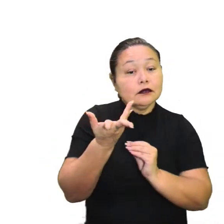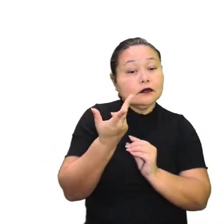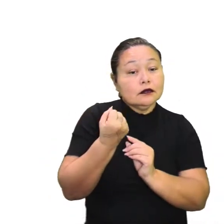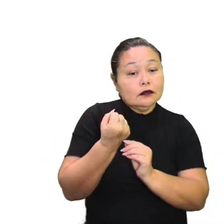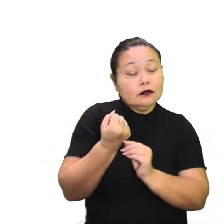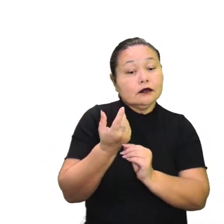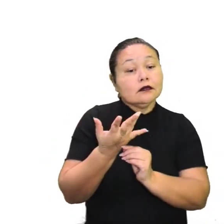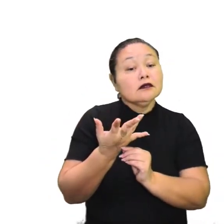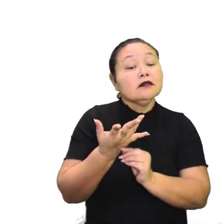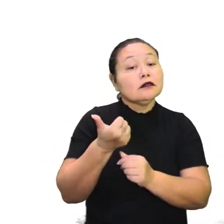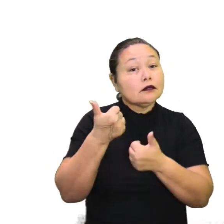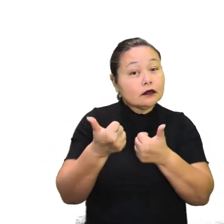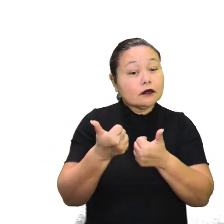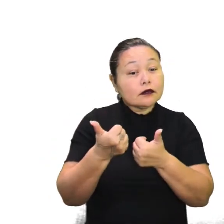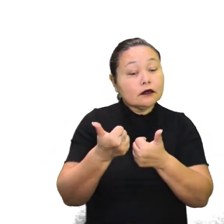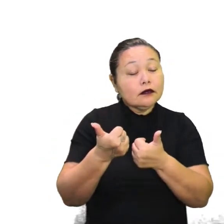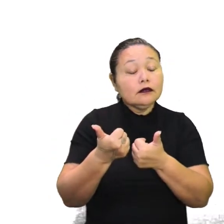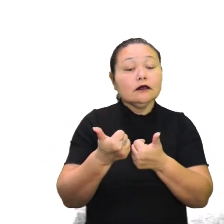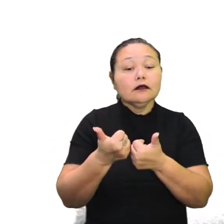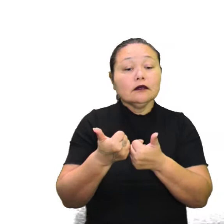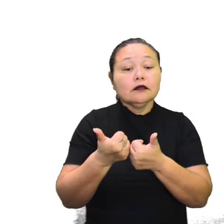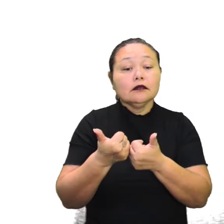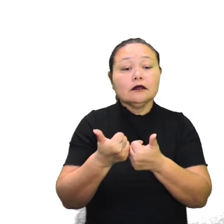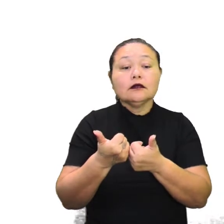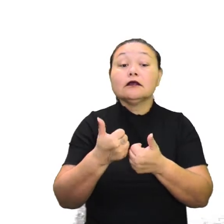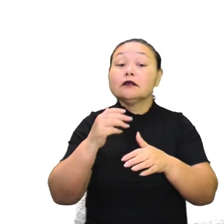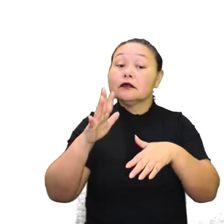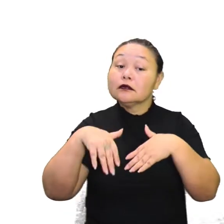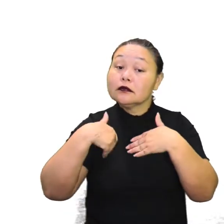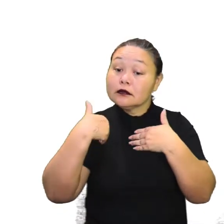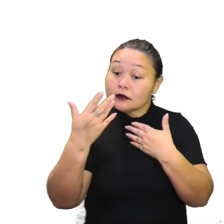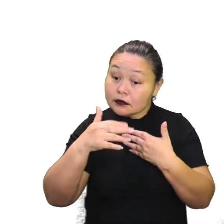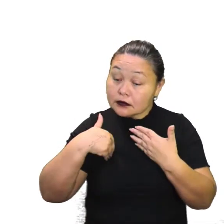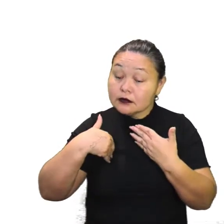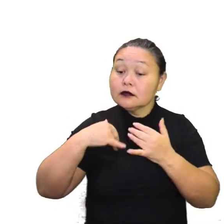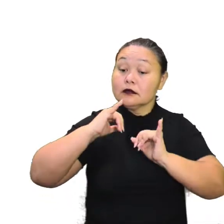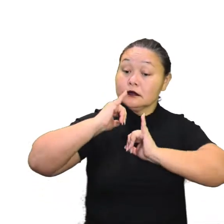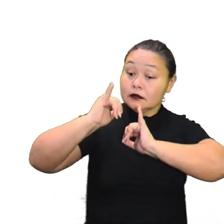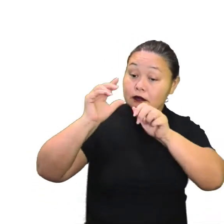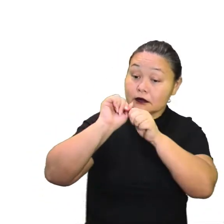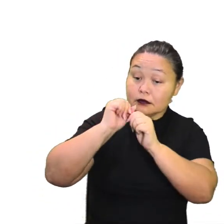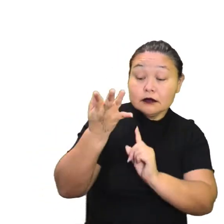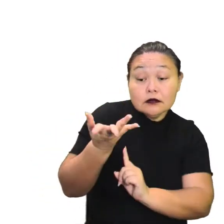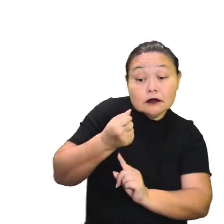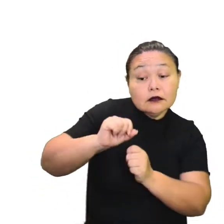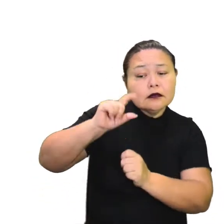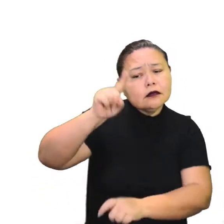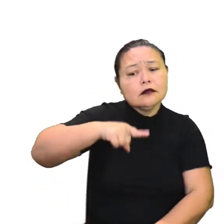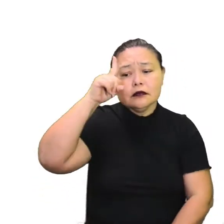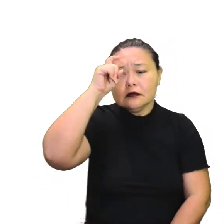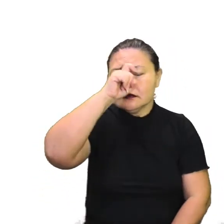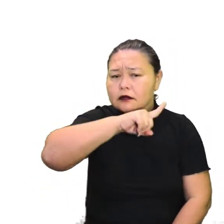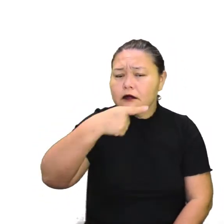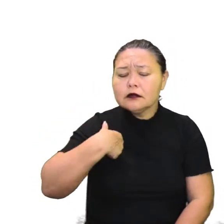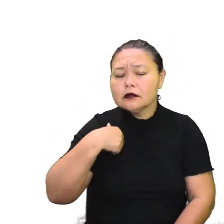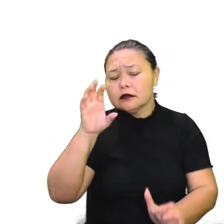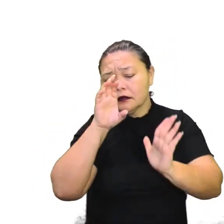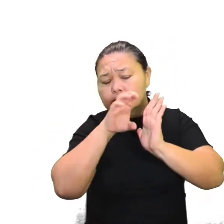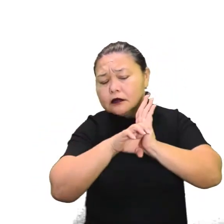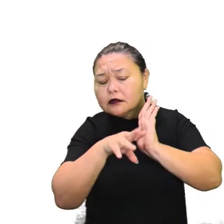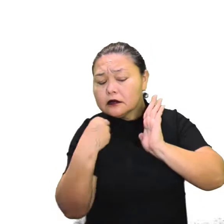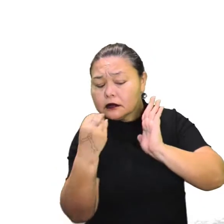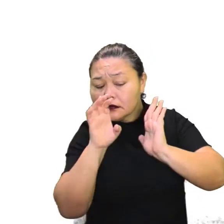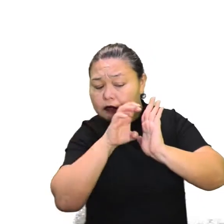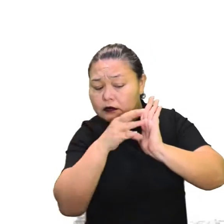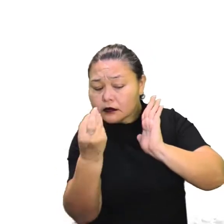manifestação artística, beleza? Muito bem. Sendo uma manifestação artística, ela é difícil de ser